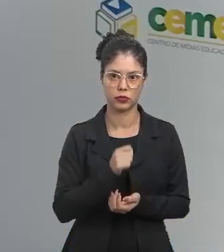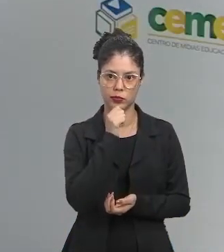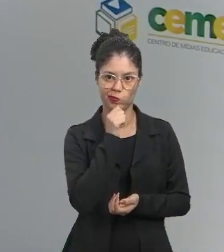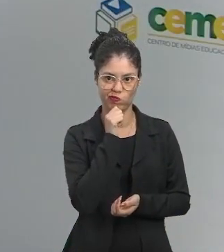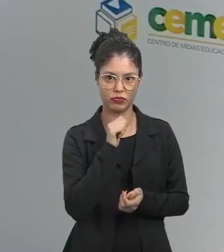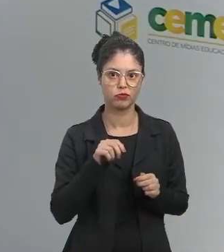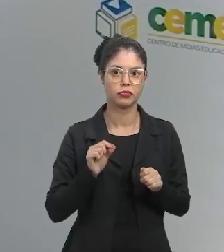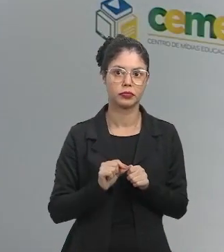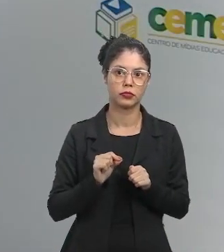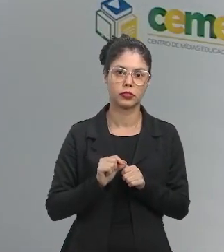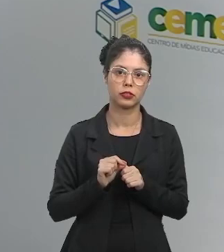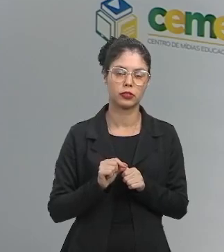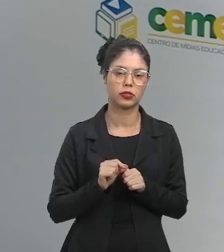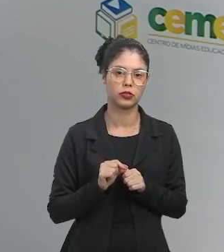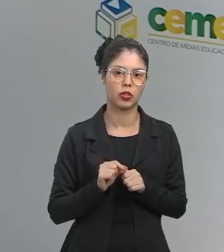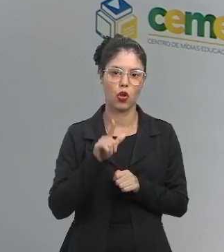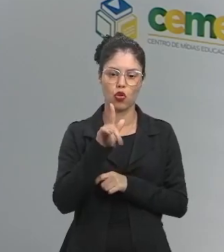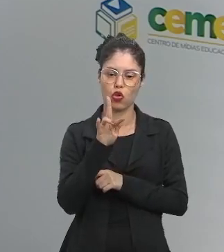Leucócitos são glóbulos